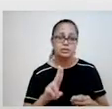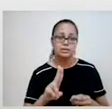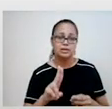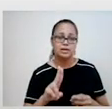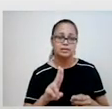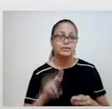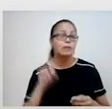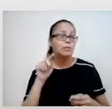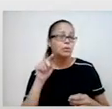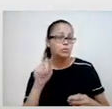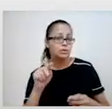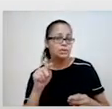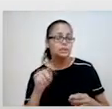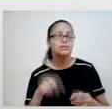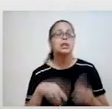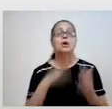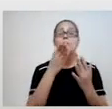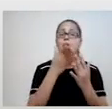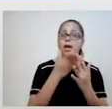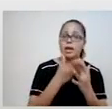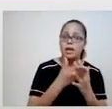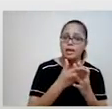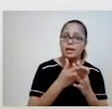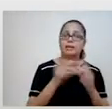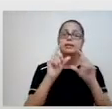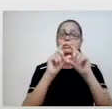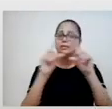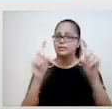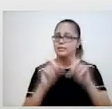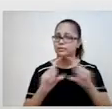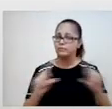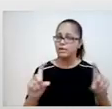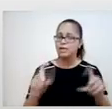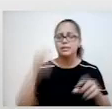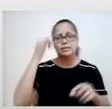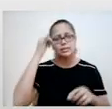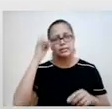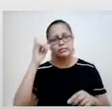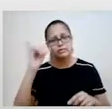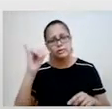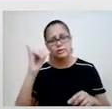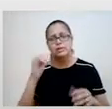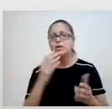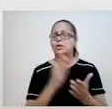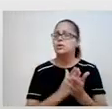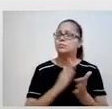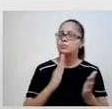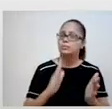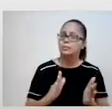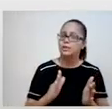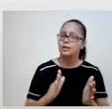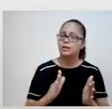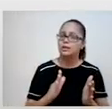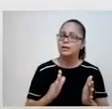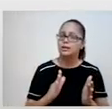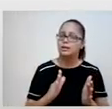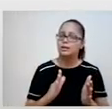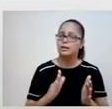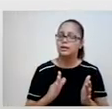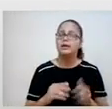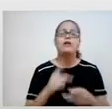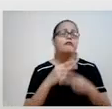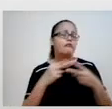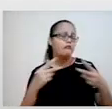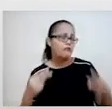falar entre as frases, evitando interrupções, hesitações e redundâncias. Redundância é dizer a mesma